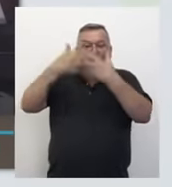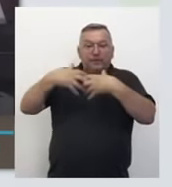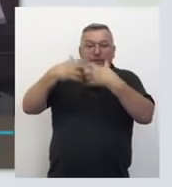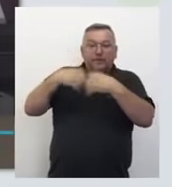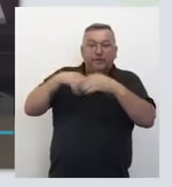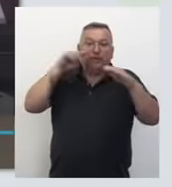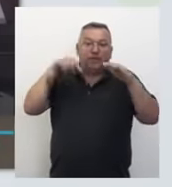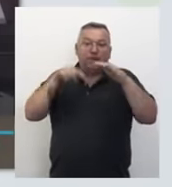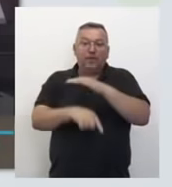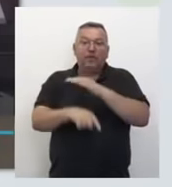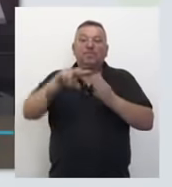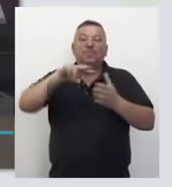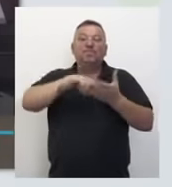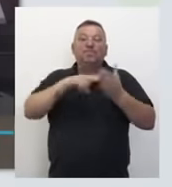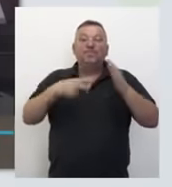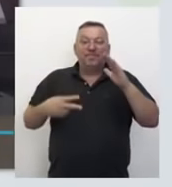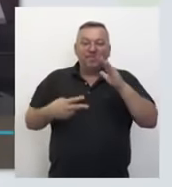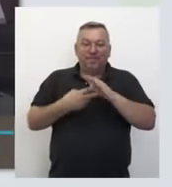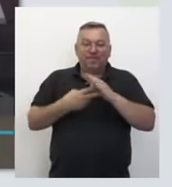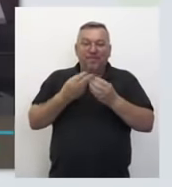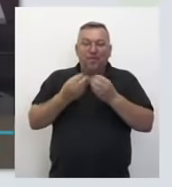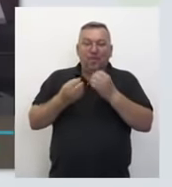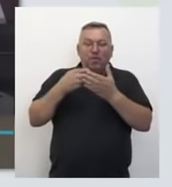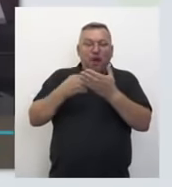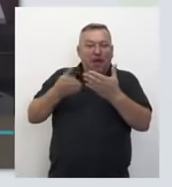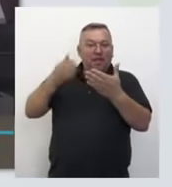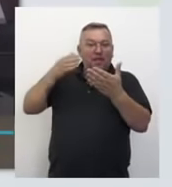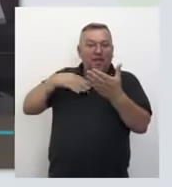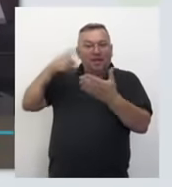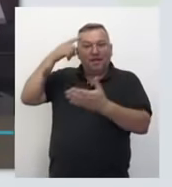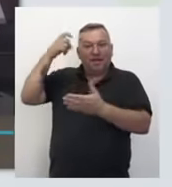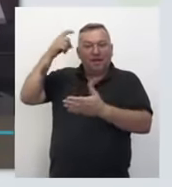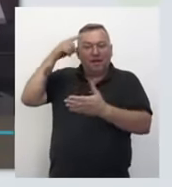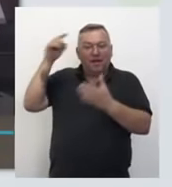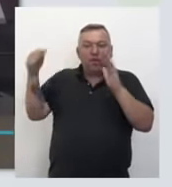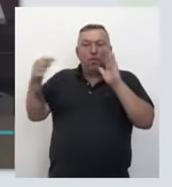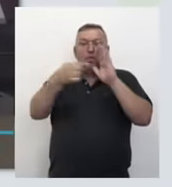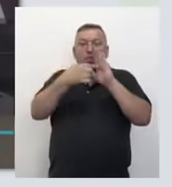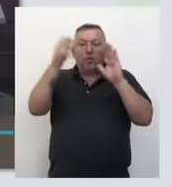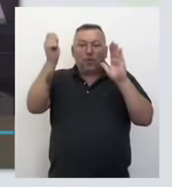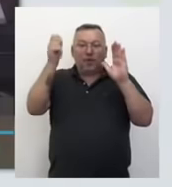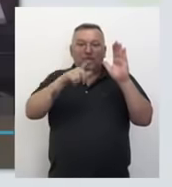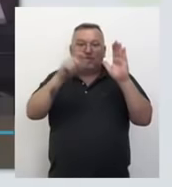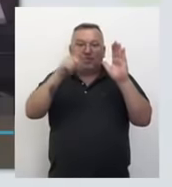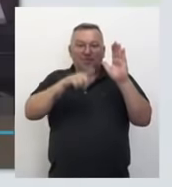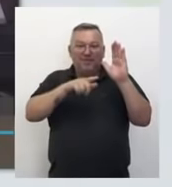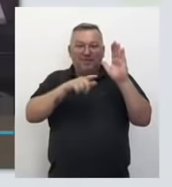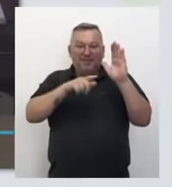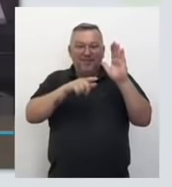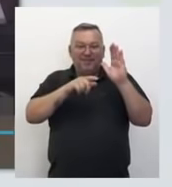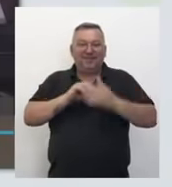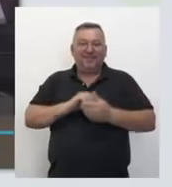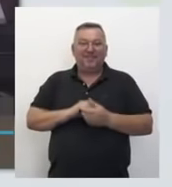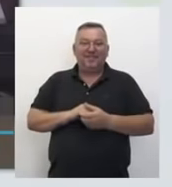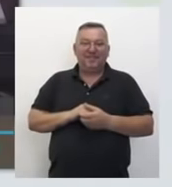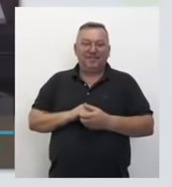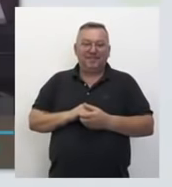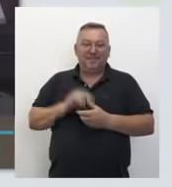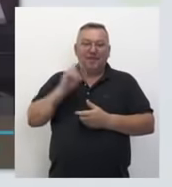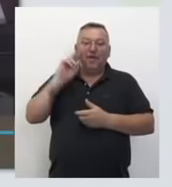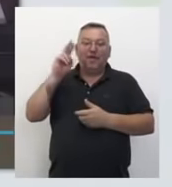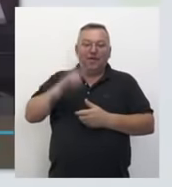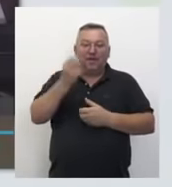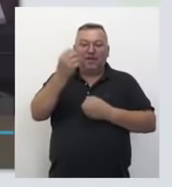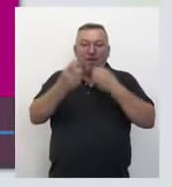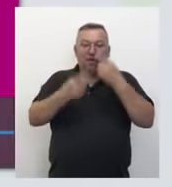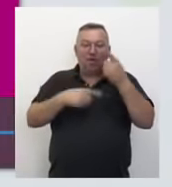profundo significado atrás da ideia do pálido ponto azul, que era como ele chamava a Terra nessa imagem. Vejam algumas